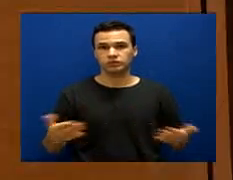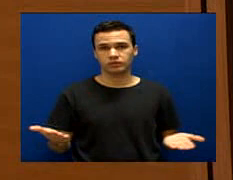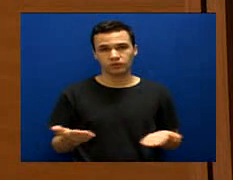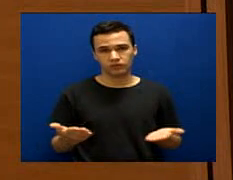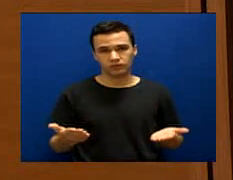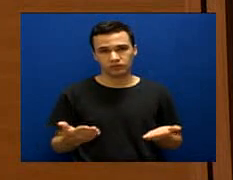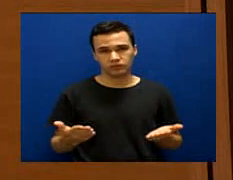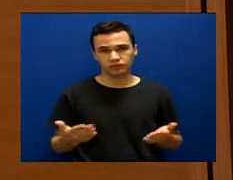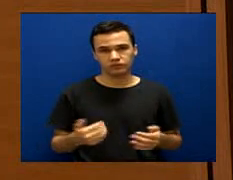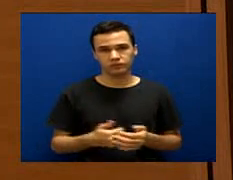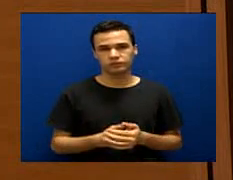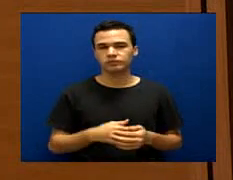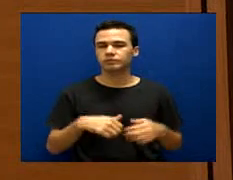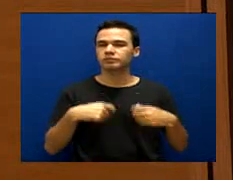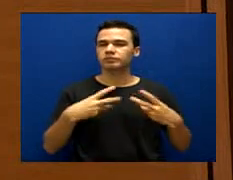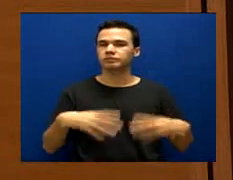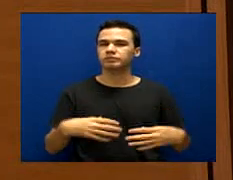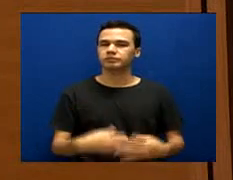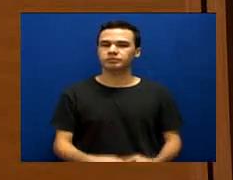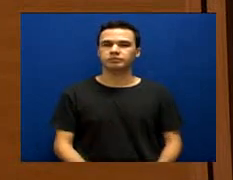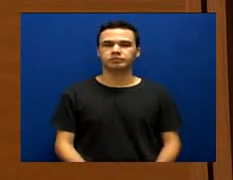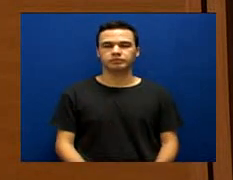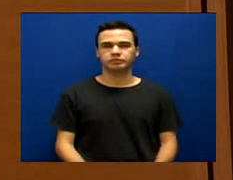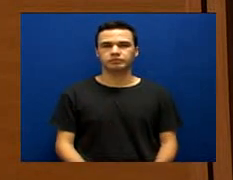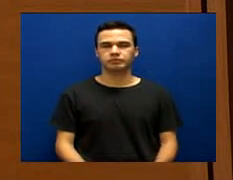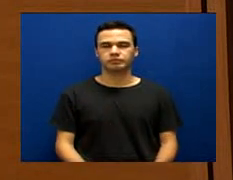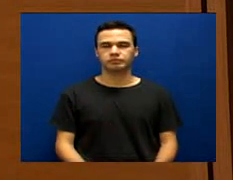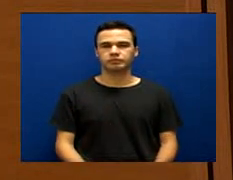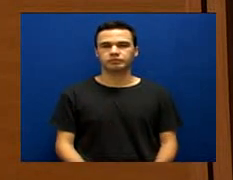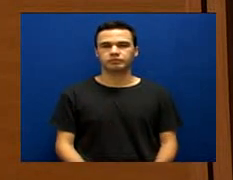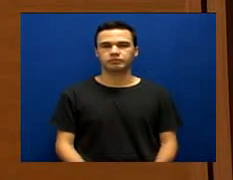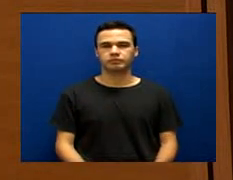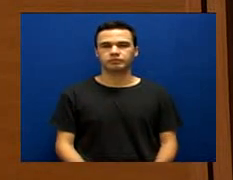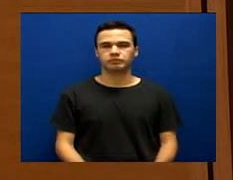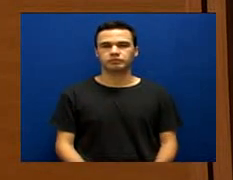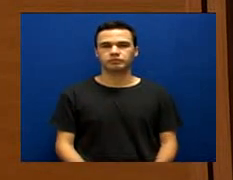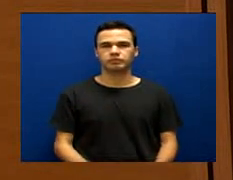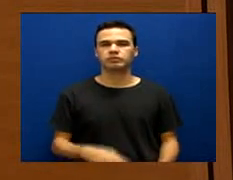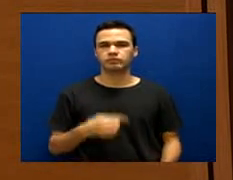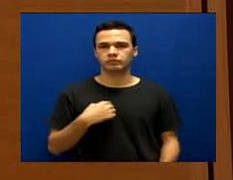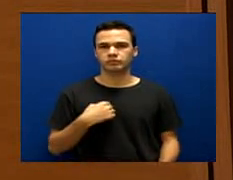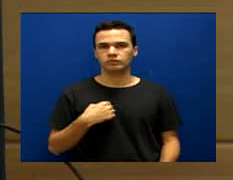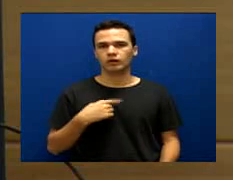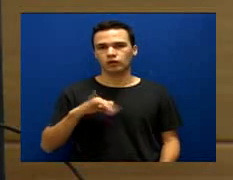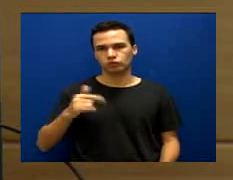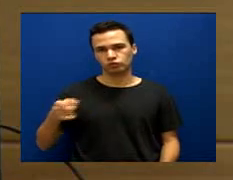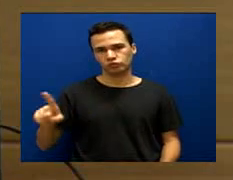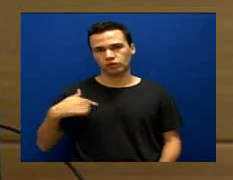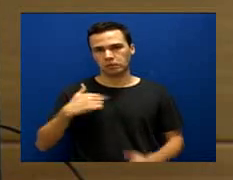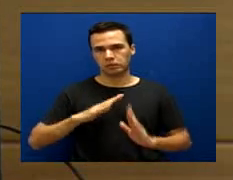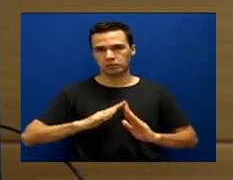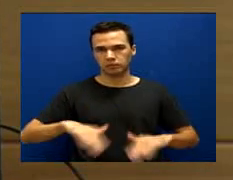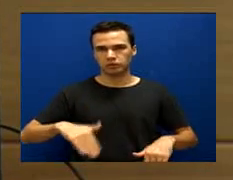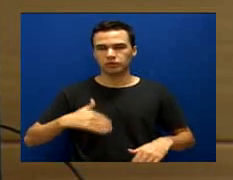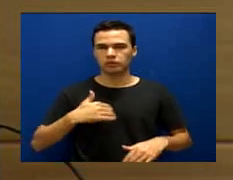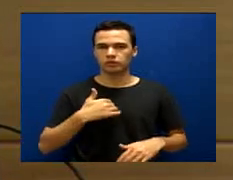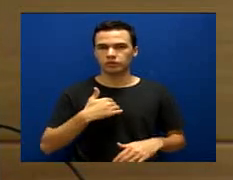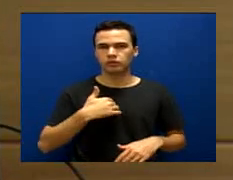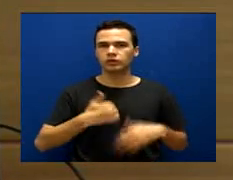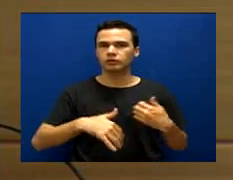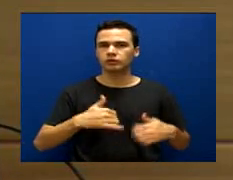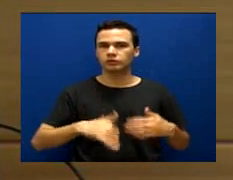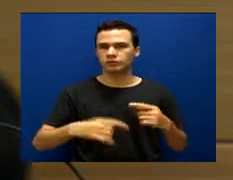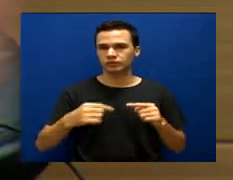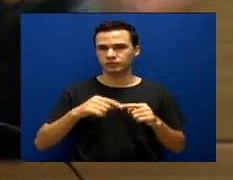Comecei a falar agora. Vamos lá. Calma aí. Senão, que o João pediu, Em relação à